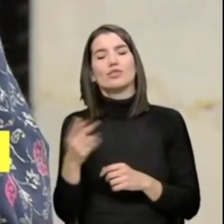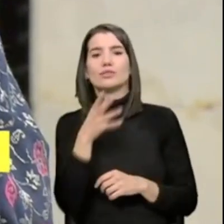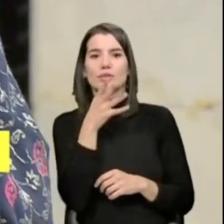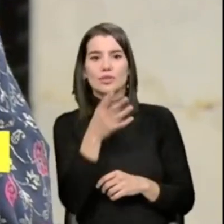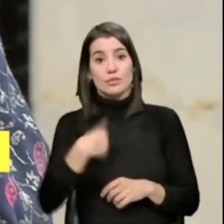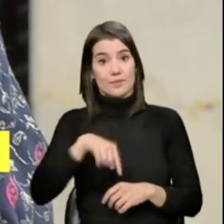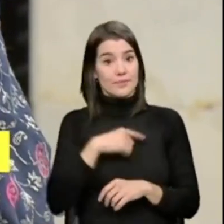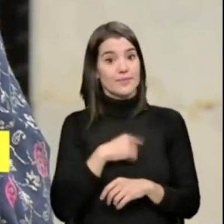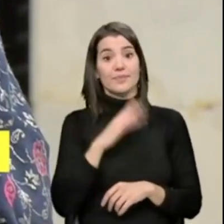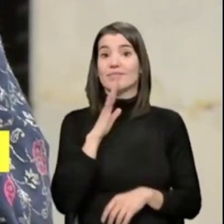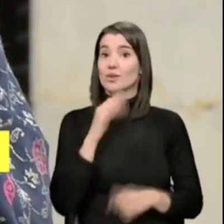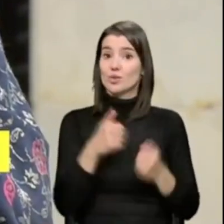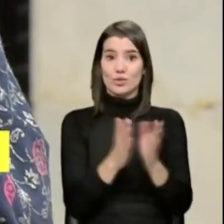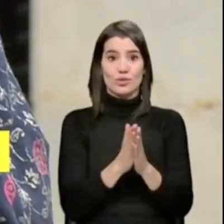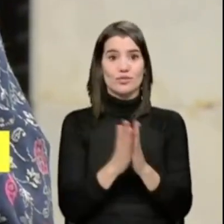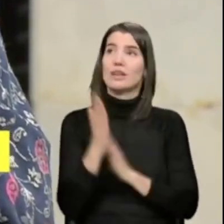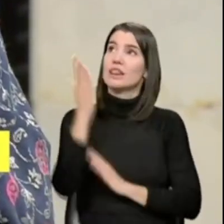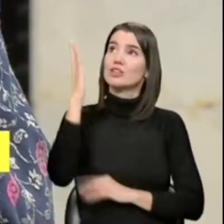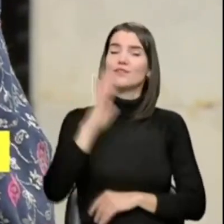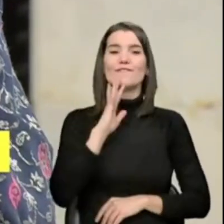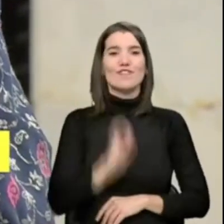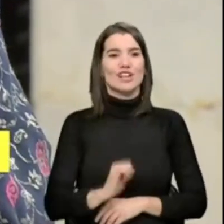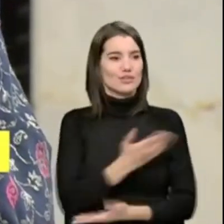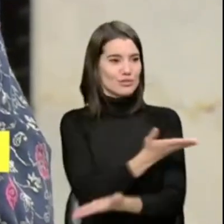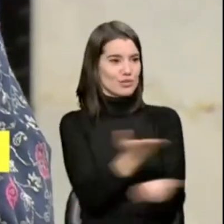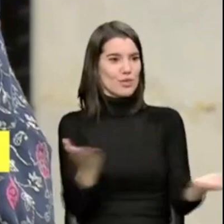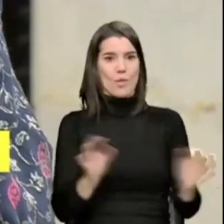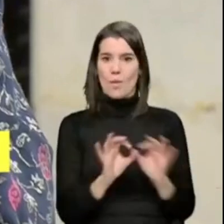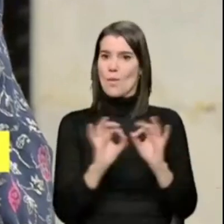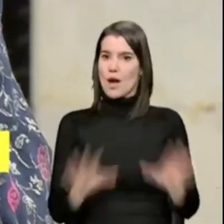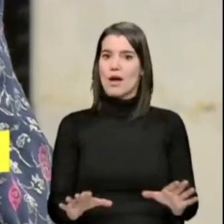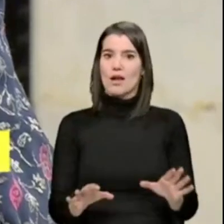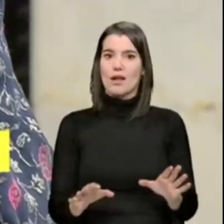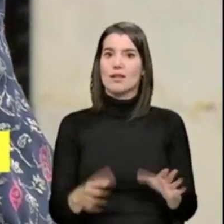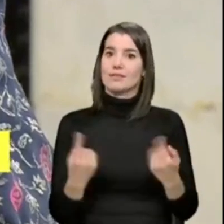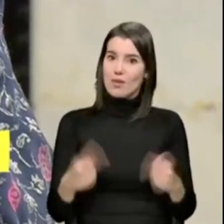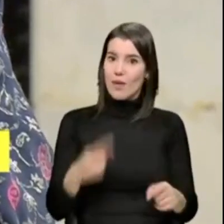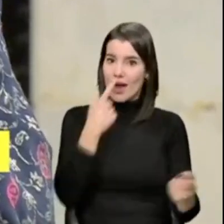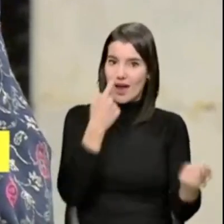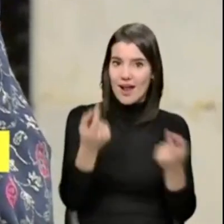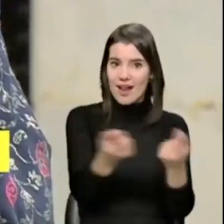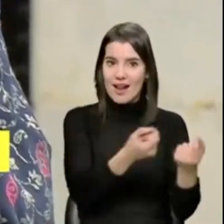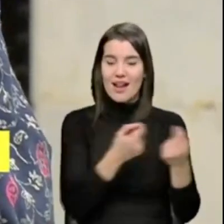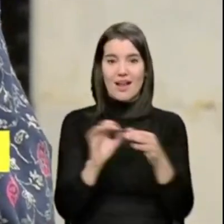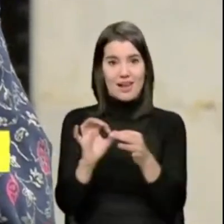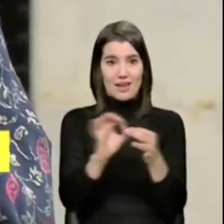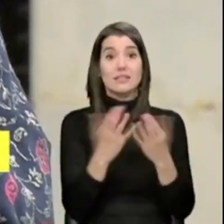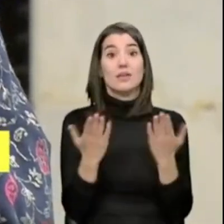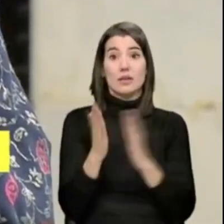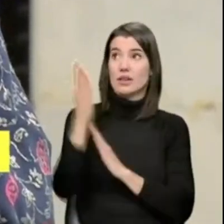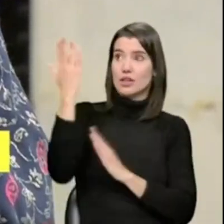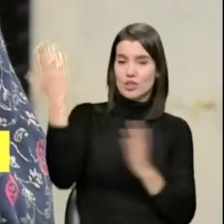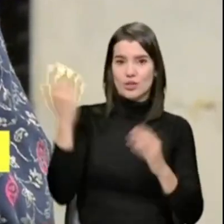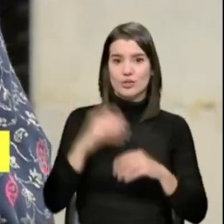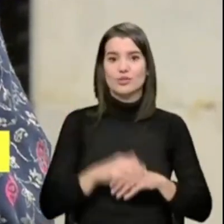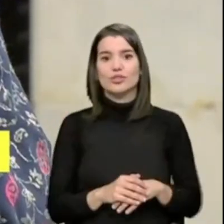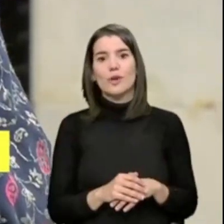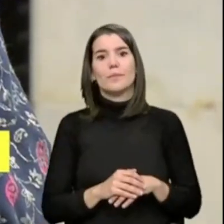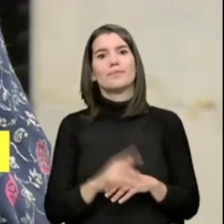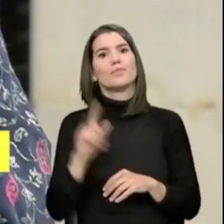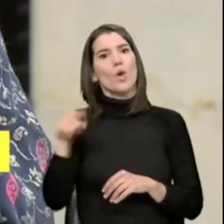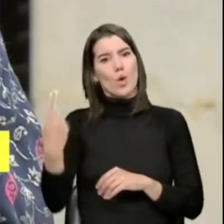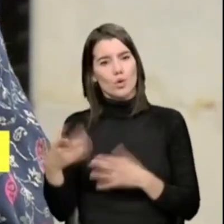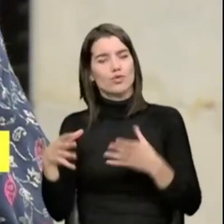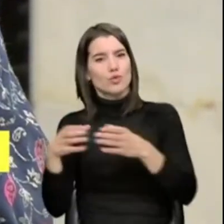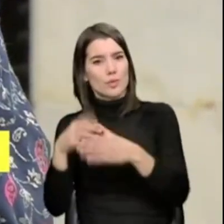somos filhos, todos somos filhos de Deus e, portanto, temos sempre um comum, um elo de ligação que é Deus. Os Upanishads que